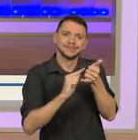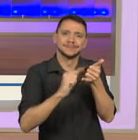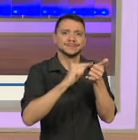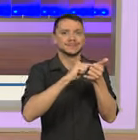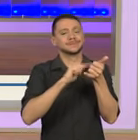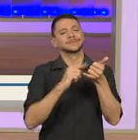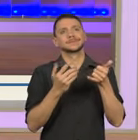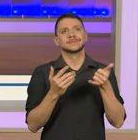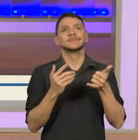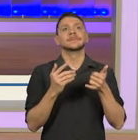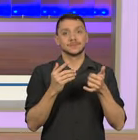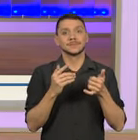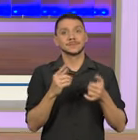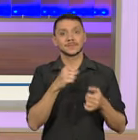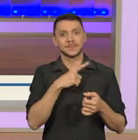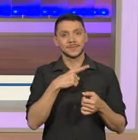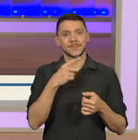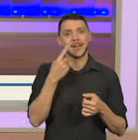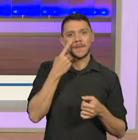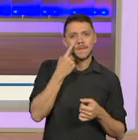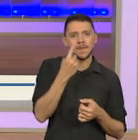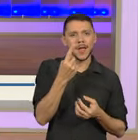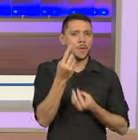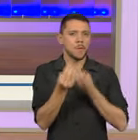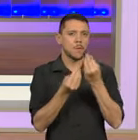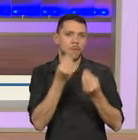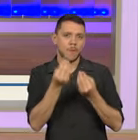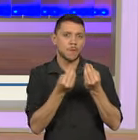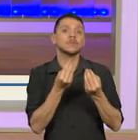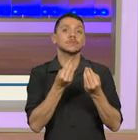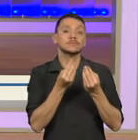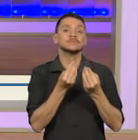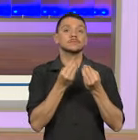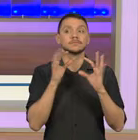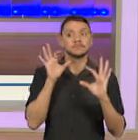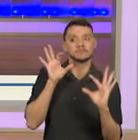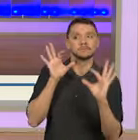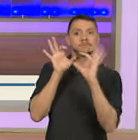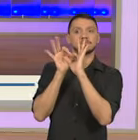Smart View. Parear com a lousa.